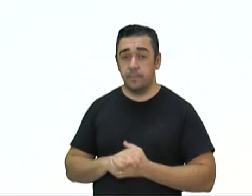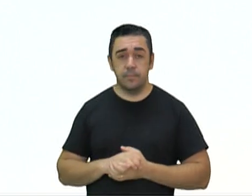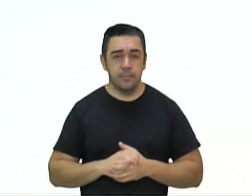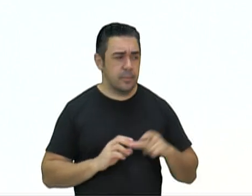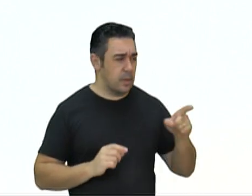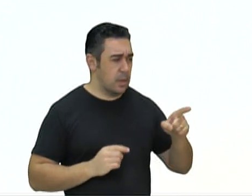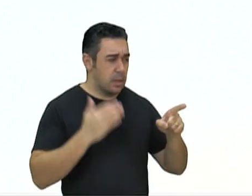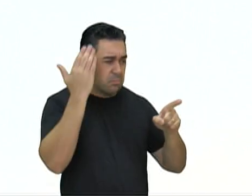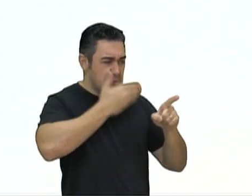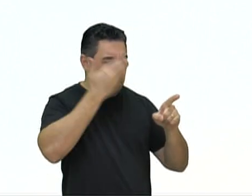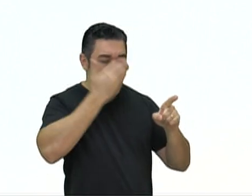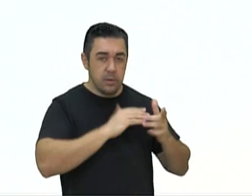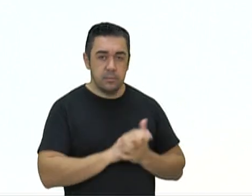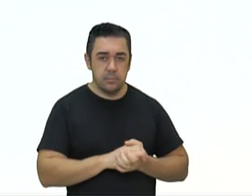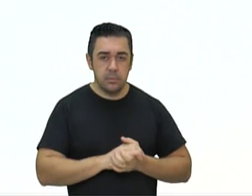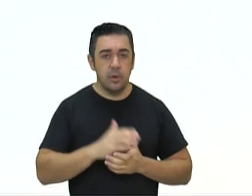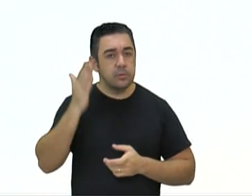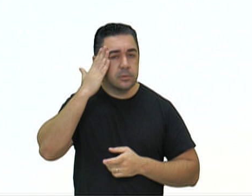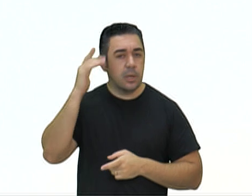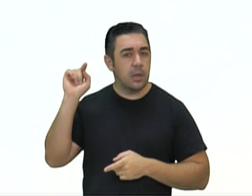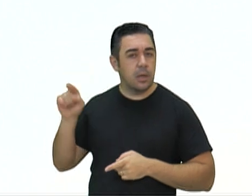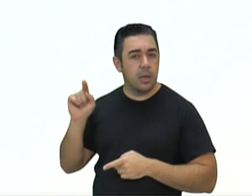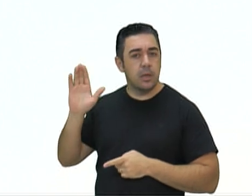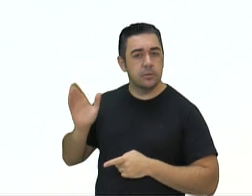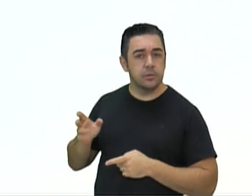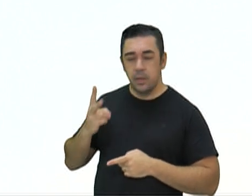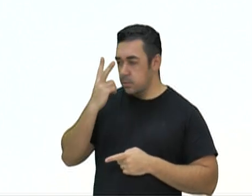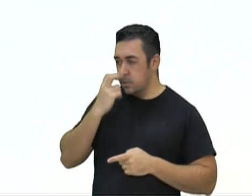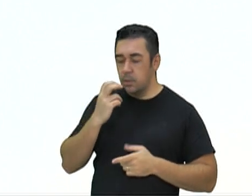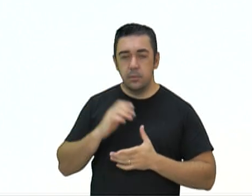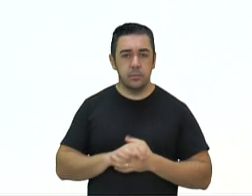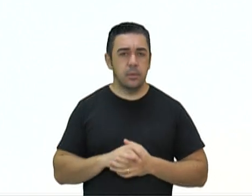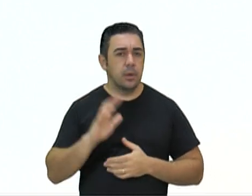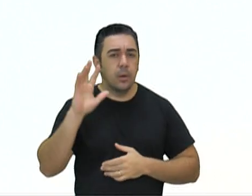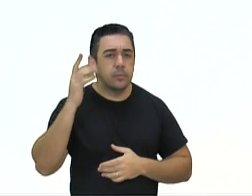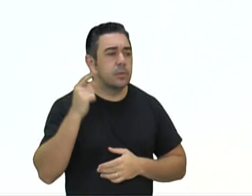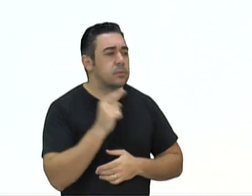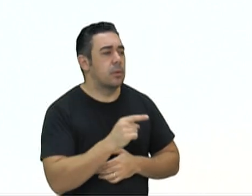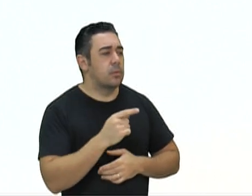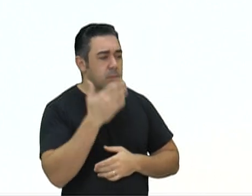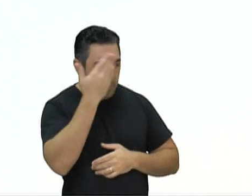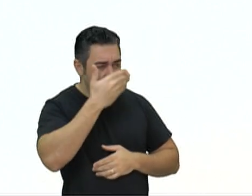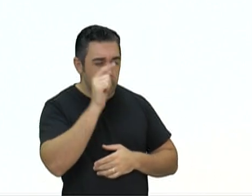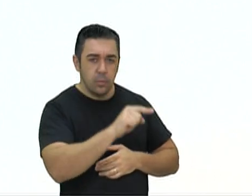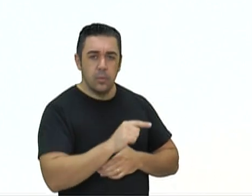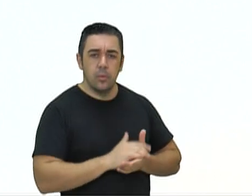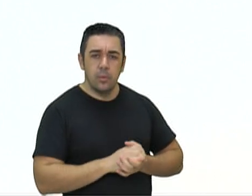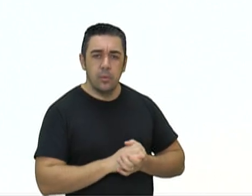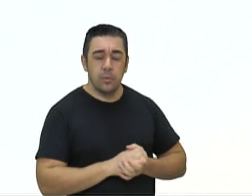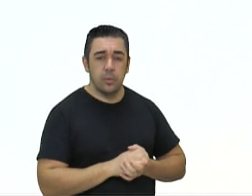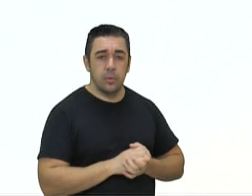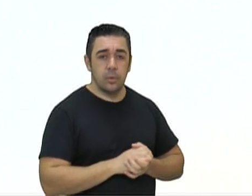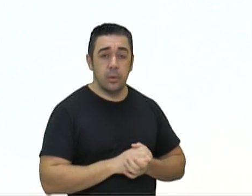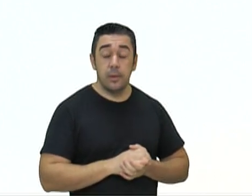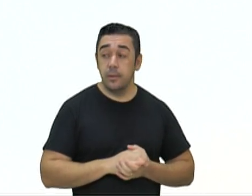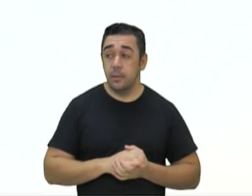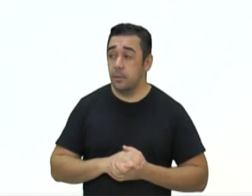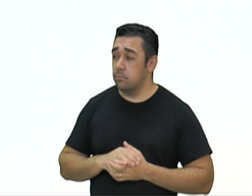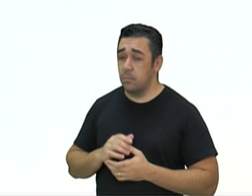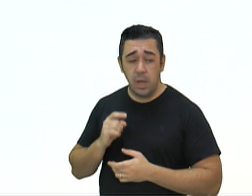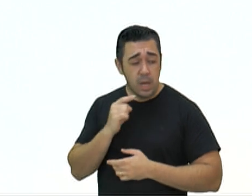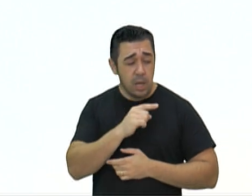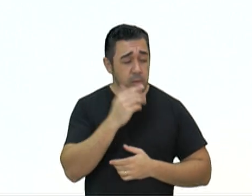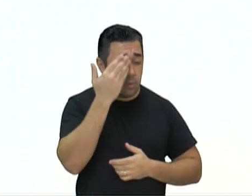não vê e eu já sei que ele é cego, né? Alguém de repente pergunta, viu, o que está acontecendo? Ele não está enxergando? E alguém só responde, oi, ele não